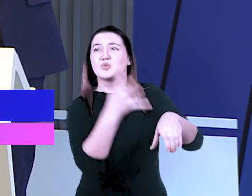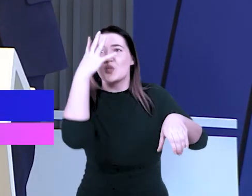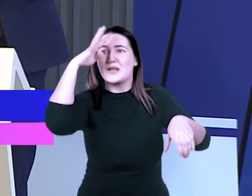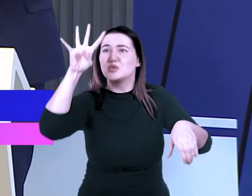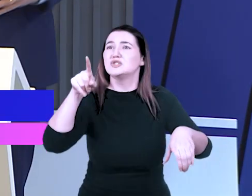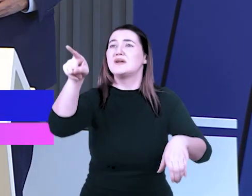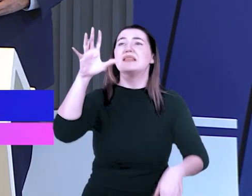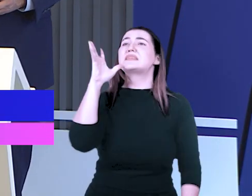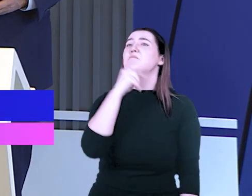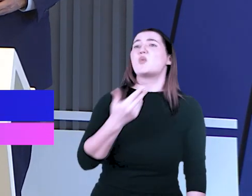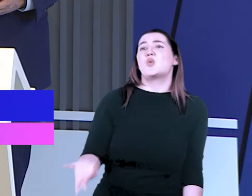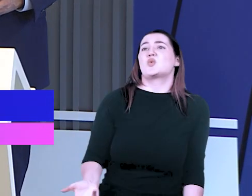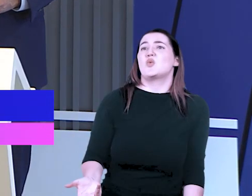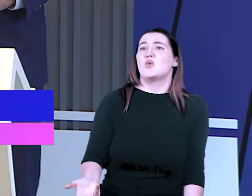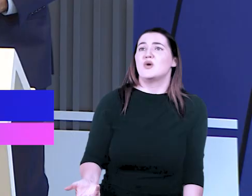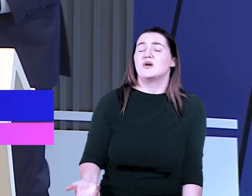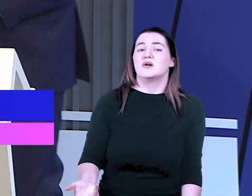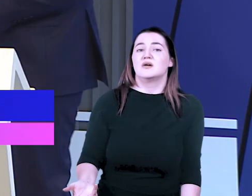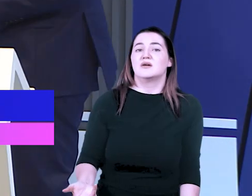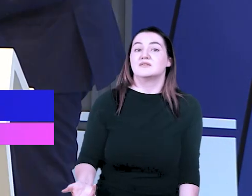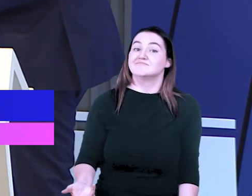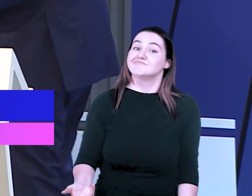como o Senhor demorou, ele está morto.